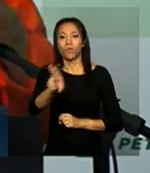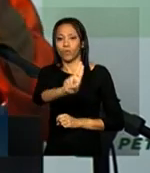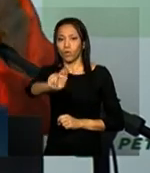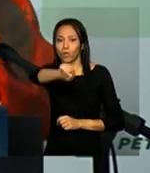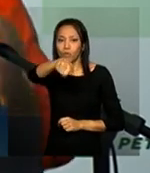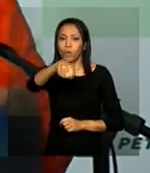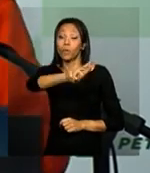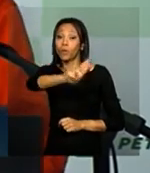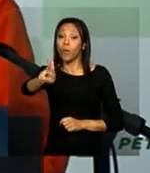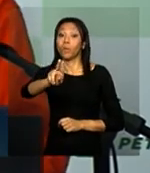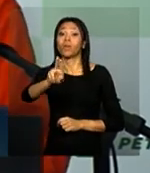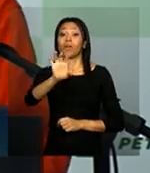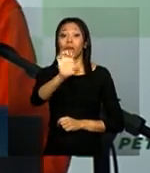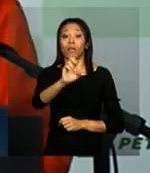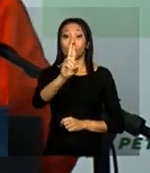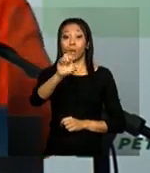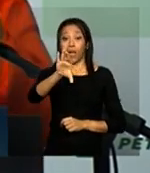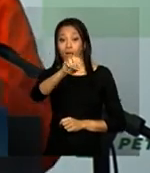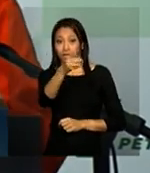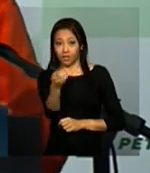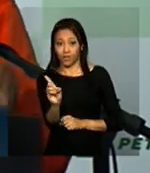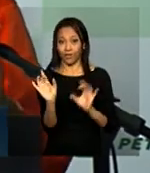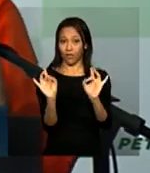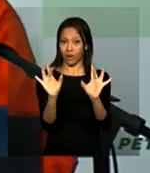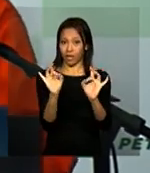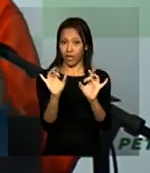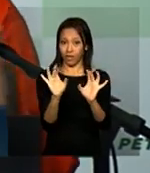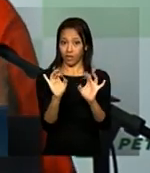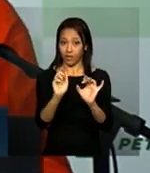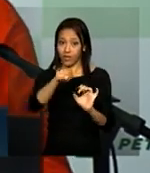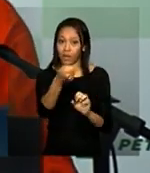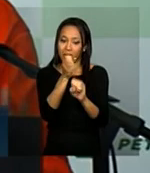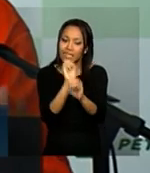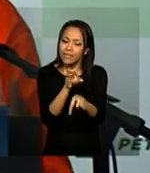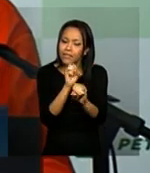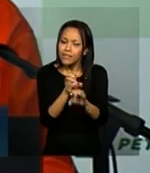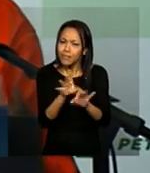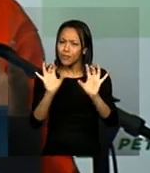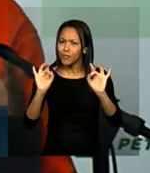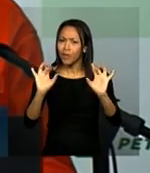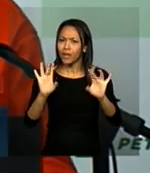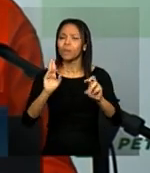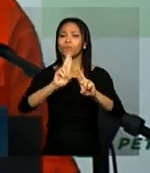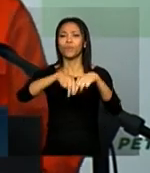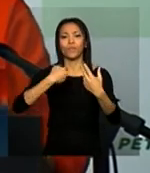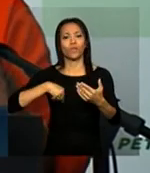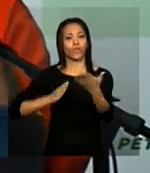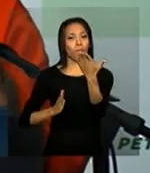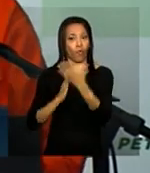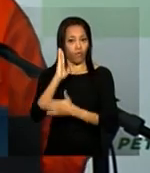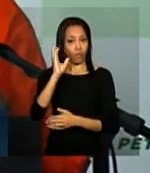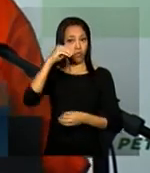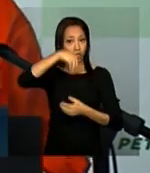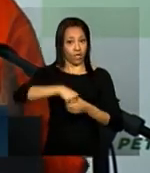chama-se educação de qualidade. Por isso, nós aprovamos no Congresso Nacional